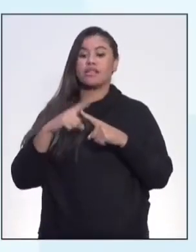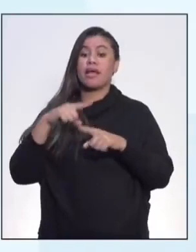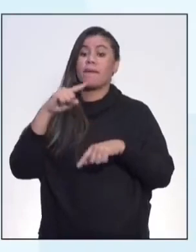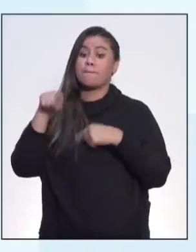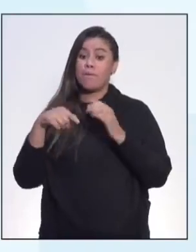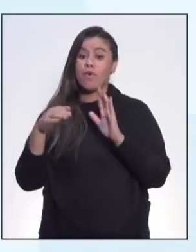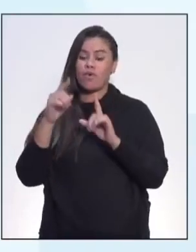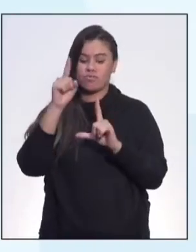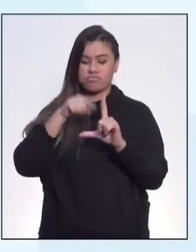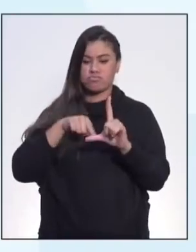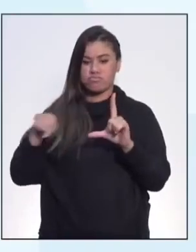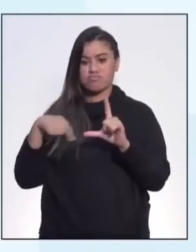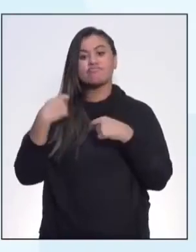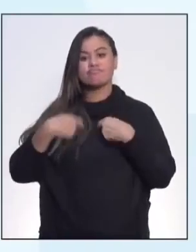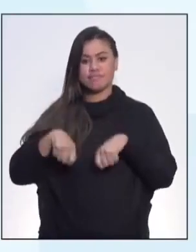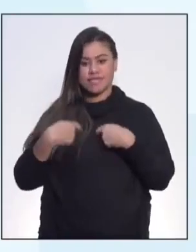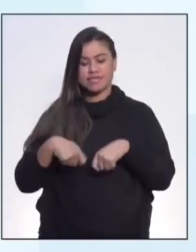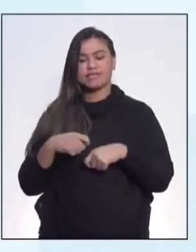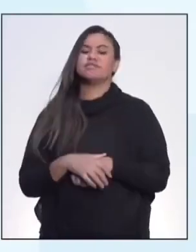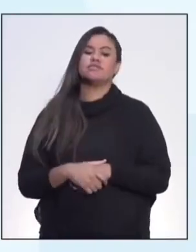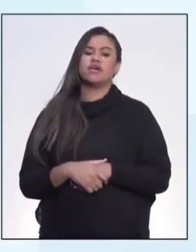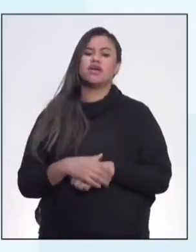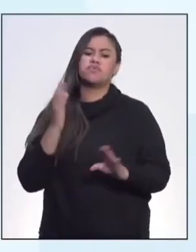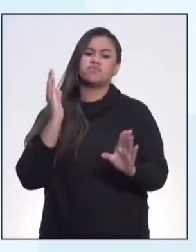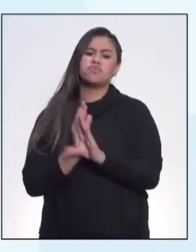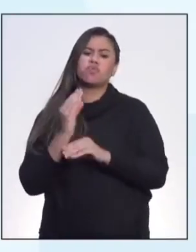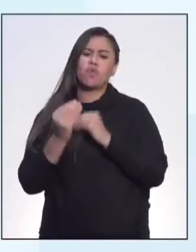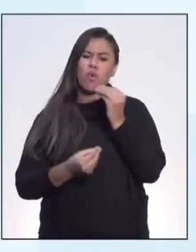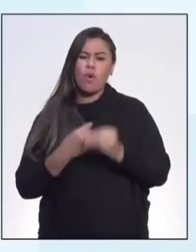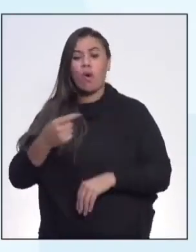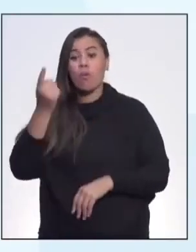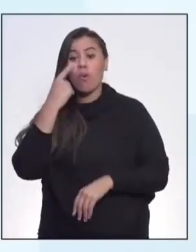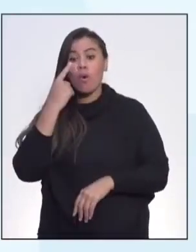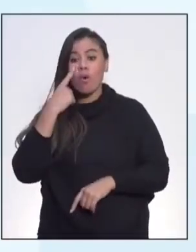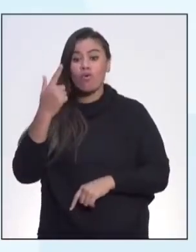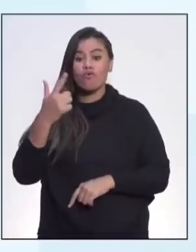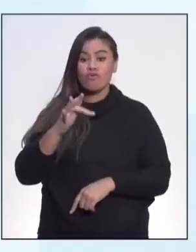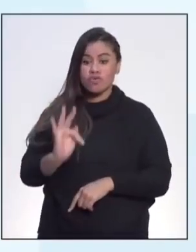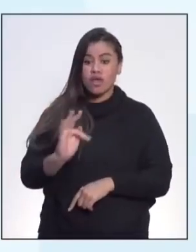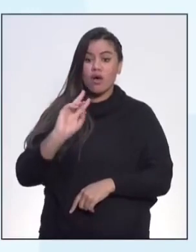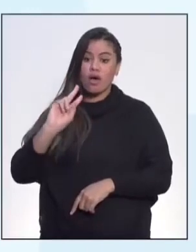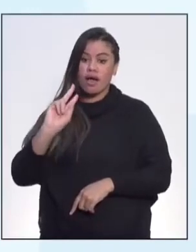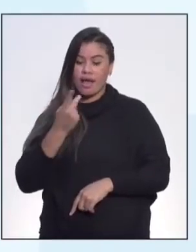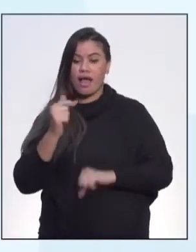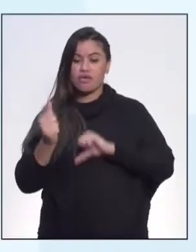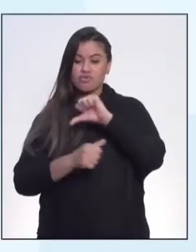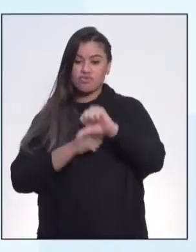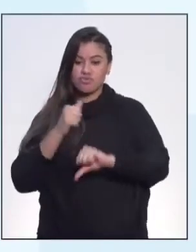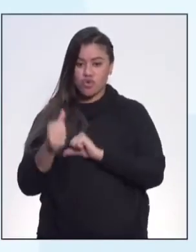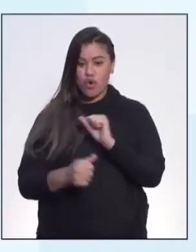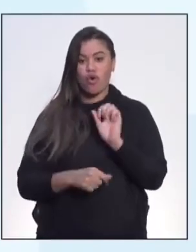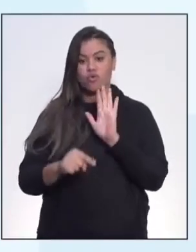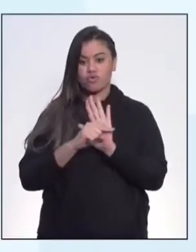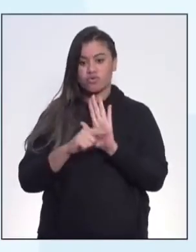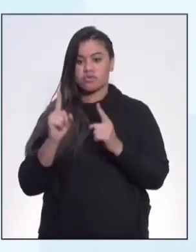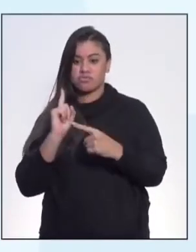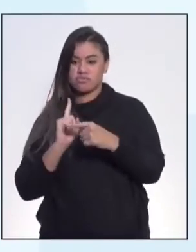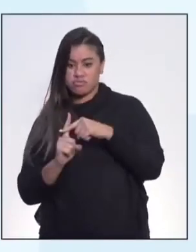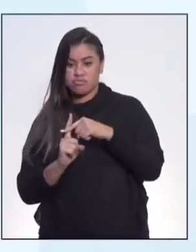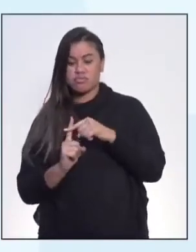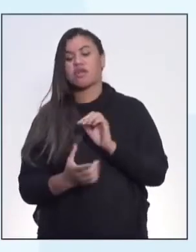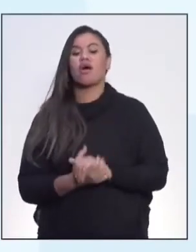sim? Como que faz mesmo para achar o vértice? Olha o valor do H na função, lembra que tem que trocar o sinal, anota o vértice. E para